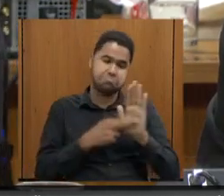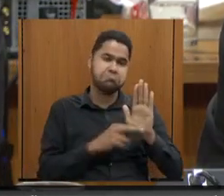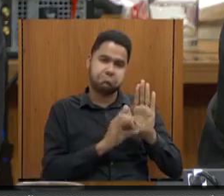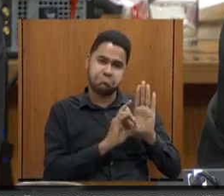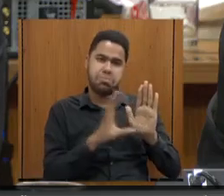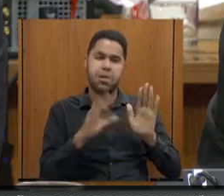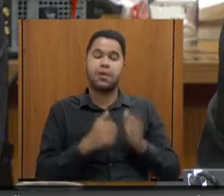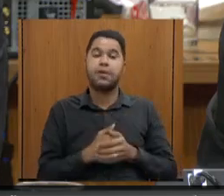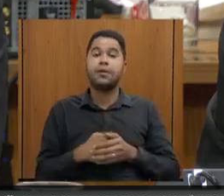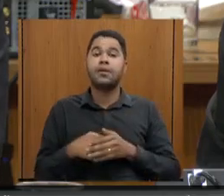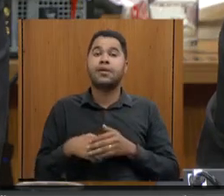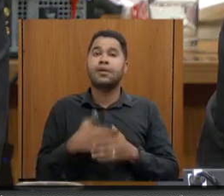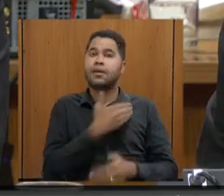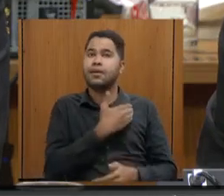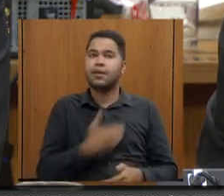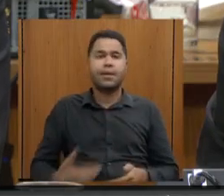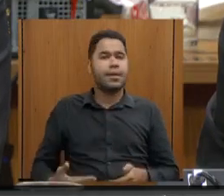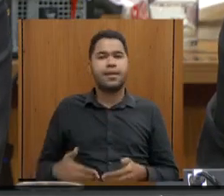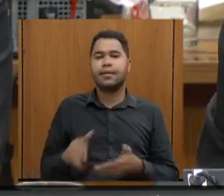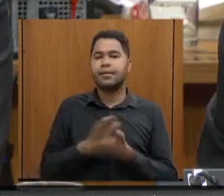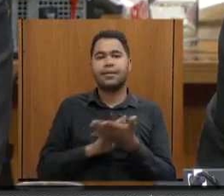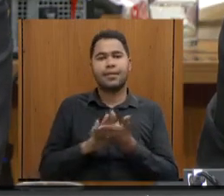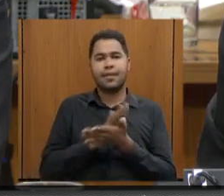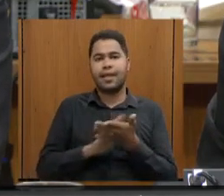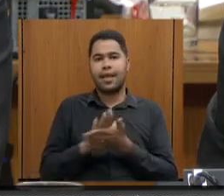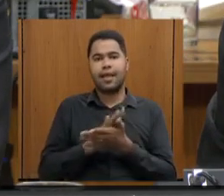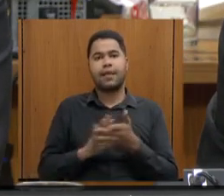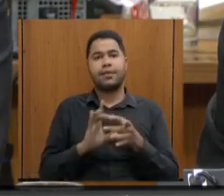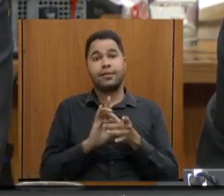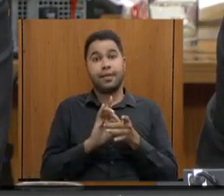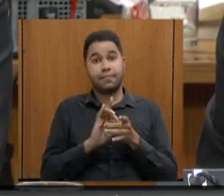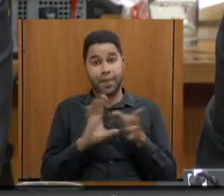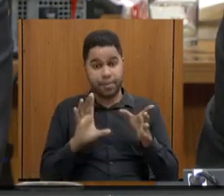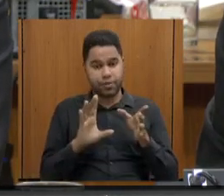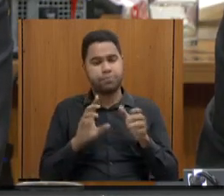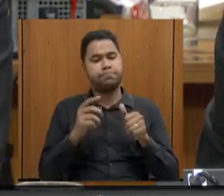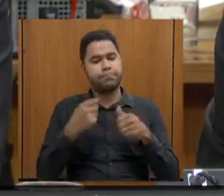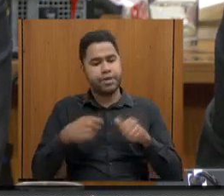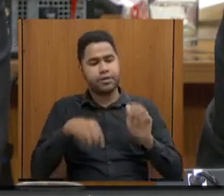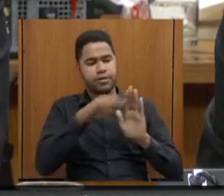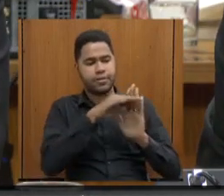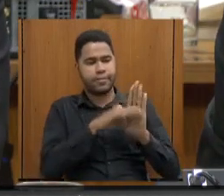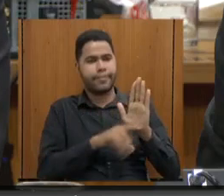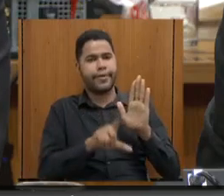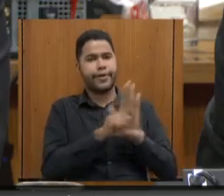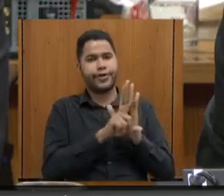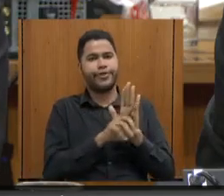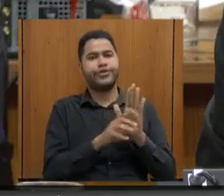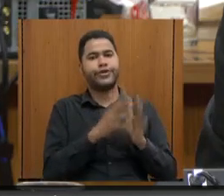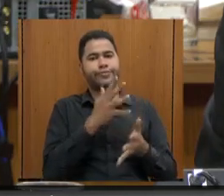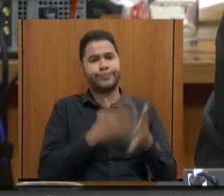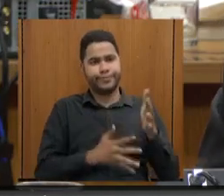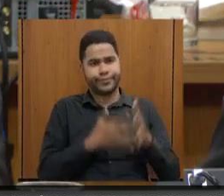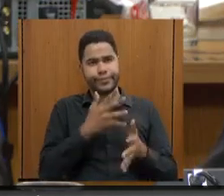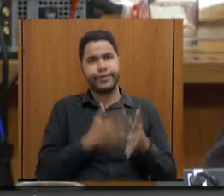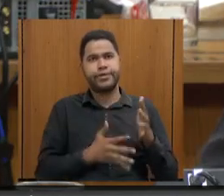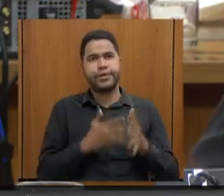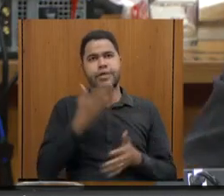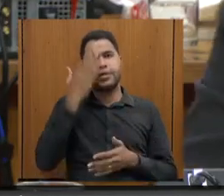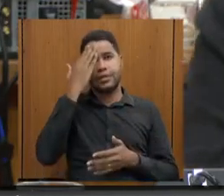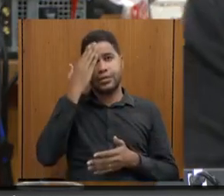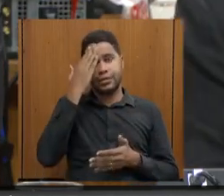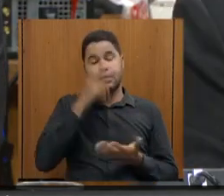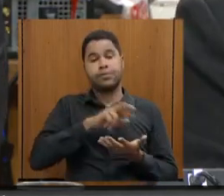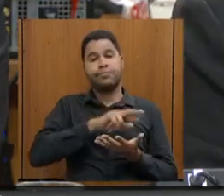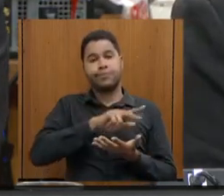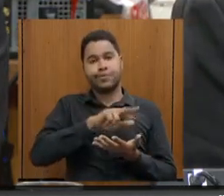para o estatal é nada de à permitida não ser que esteja em inglês então isso por si só já enrijece muitas coisas e que sabe